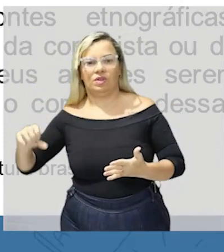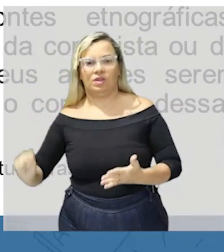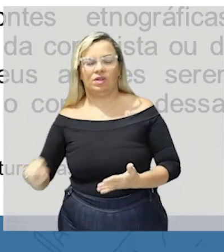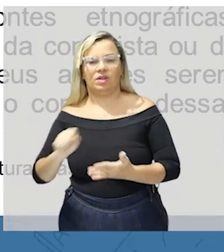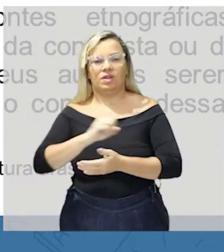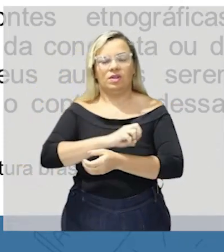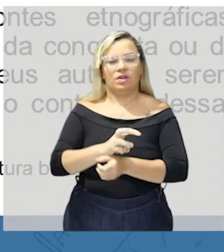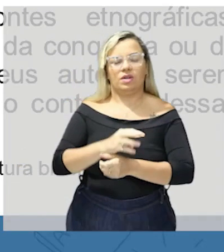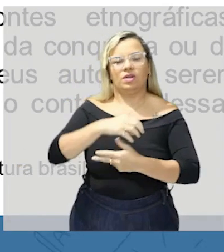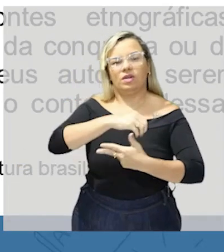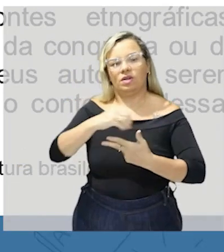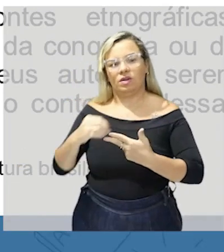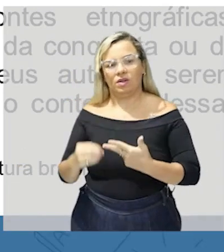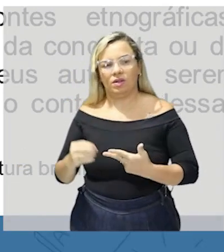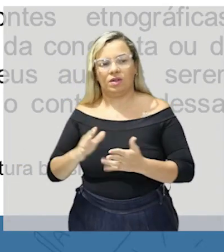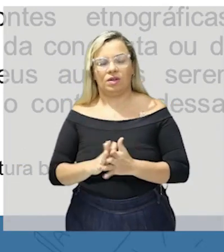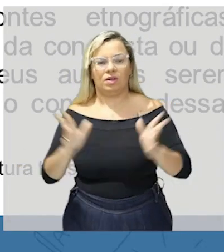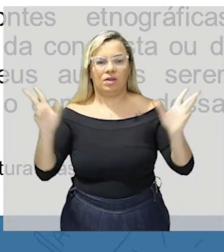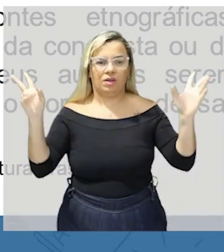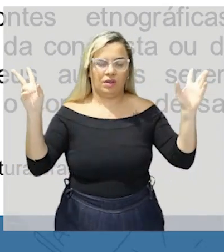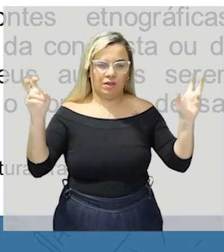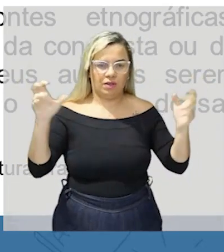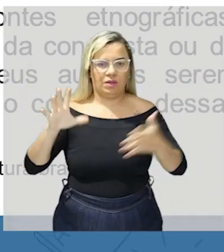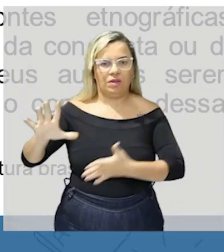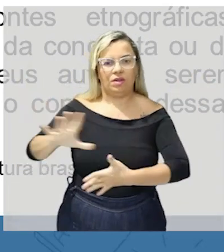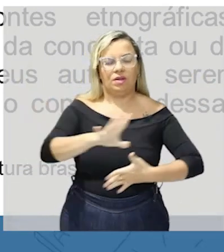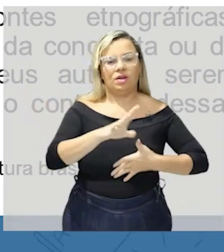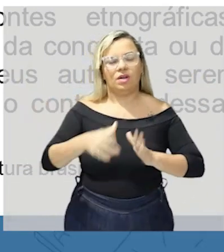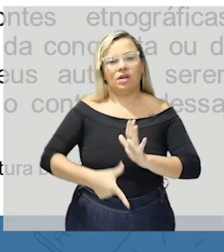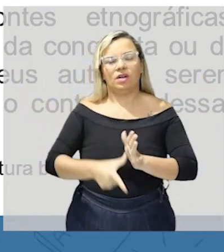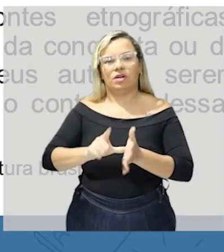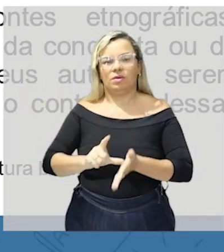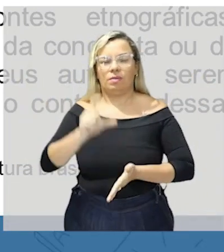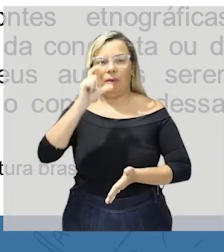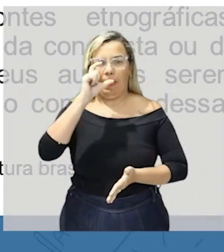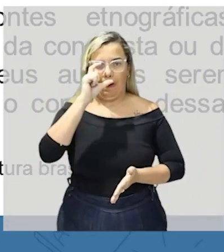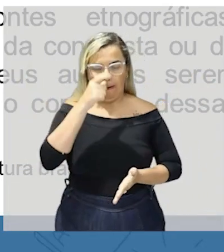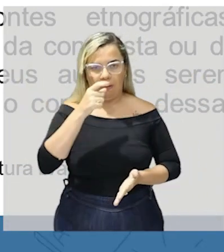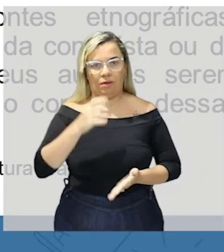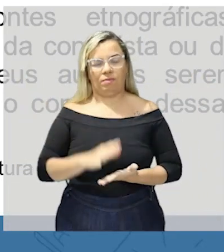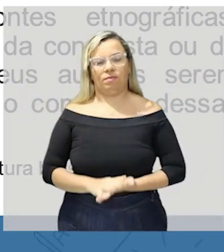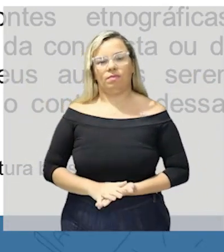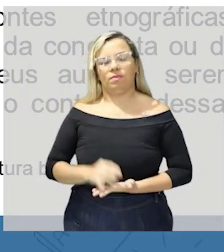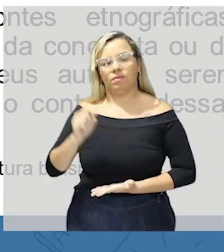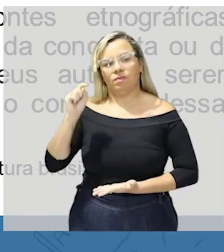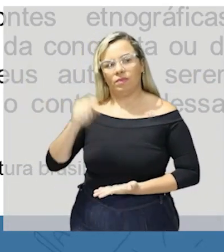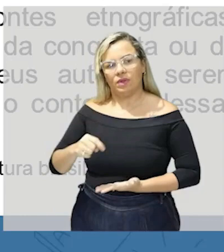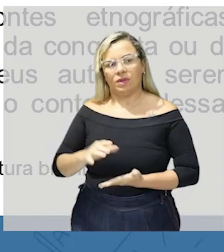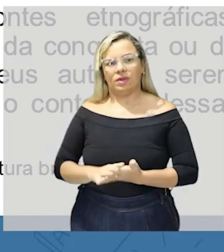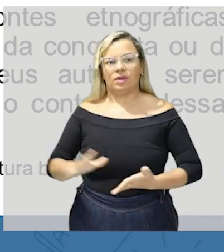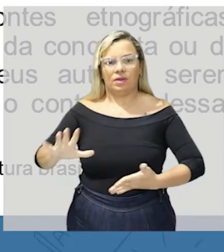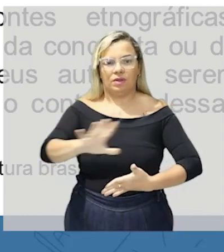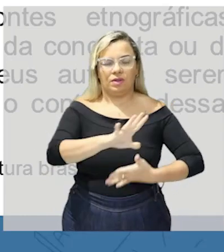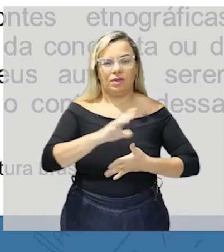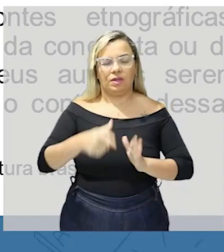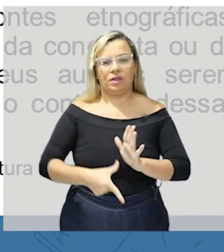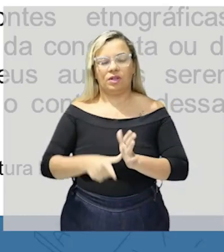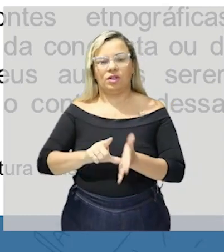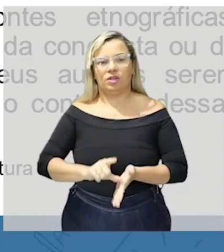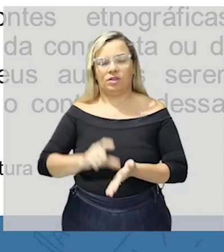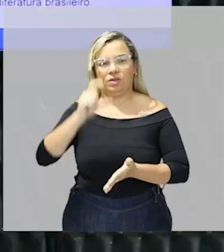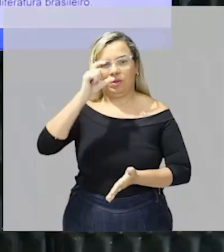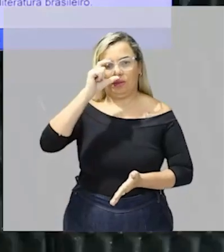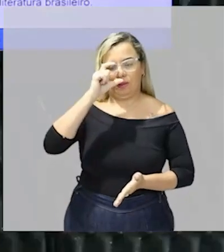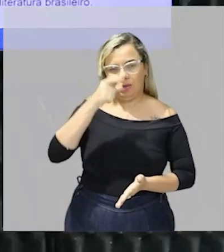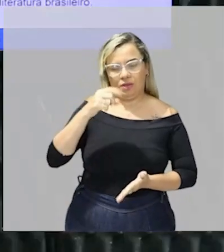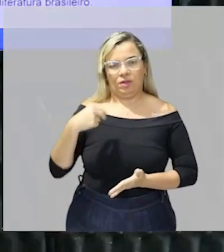UEMA e do Enem, com o tema América Pré-Colombiana. Essa América pré-colombiana que